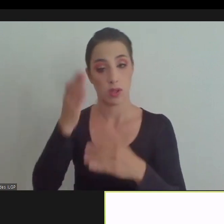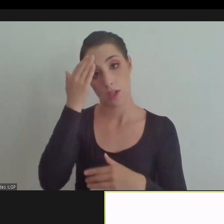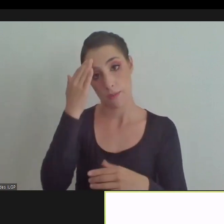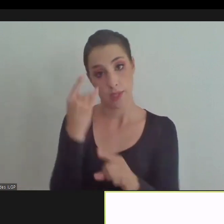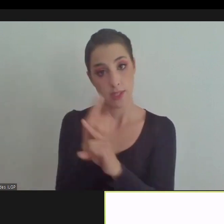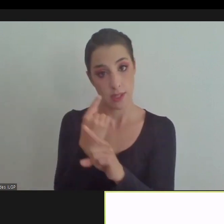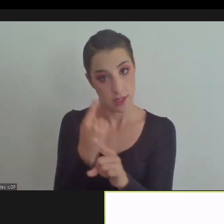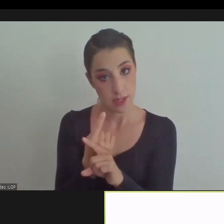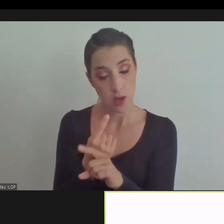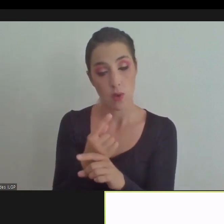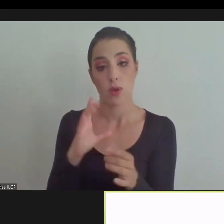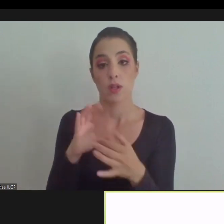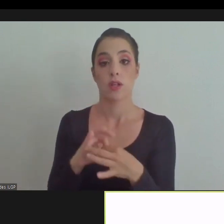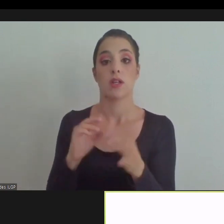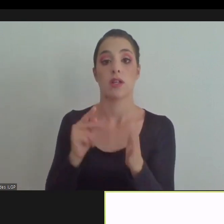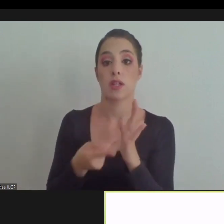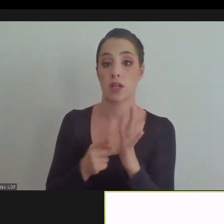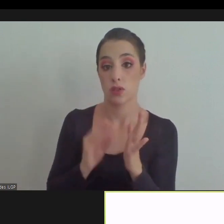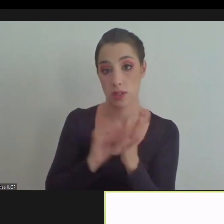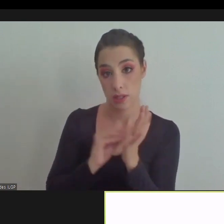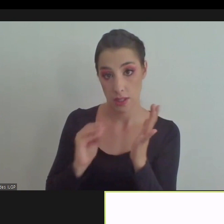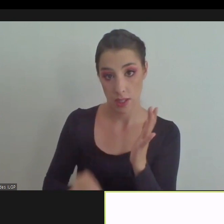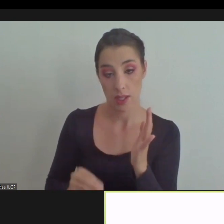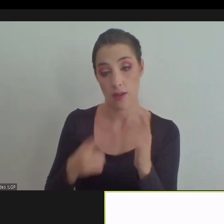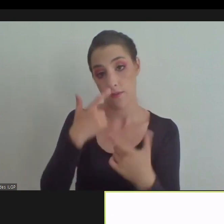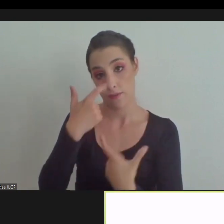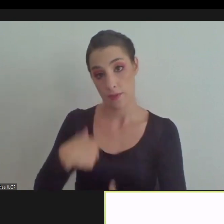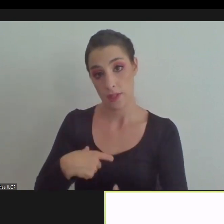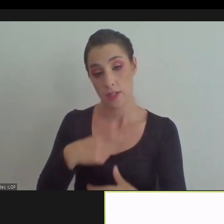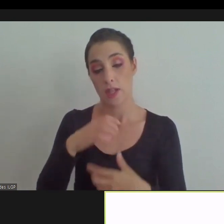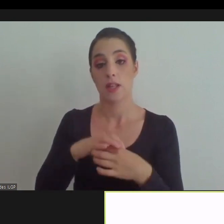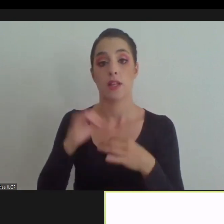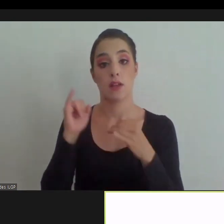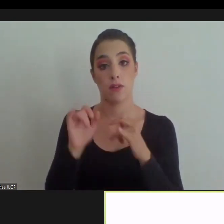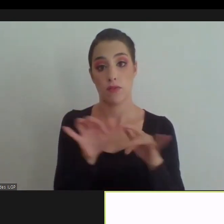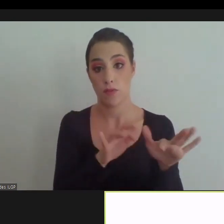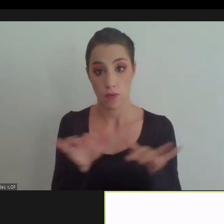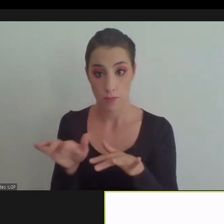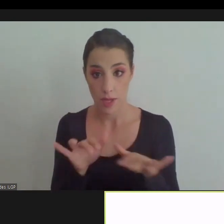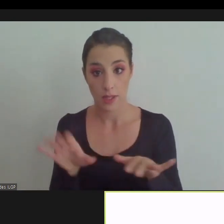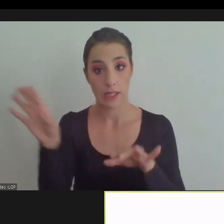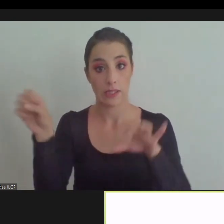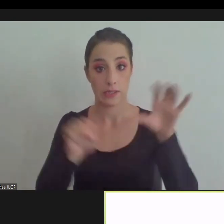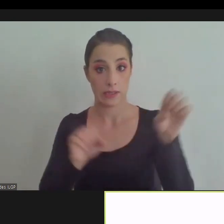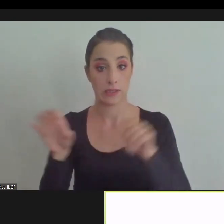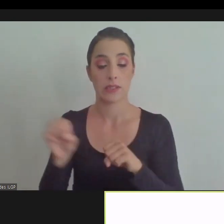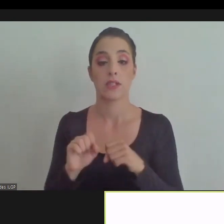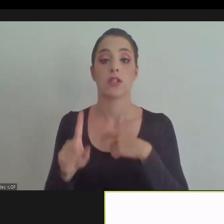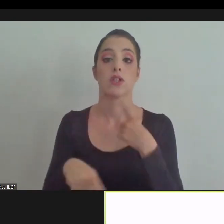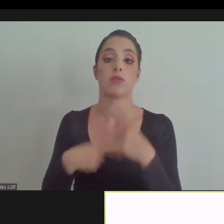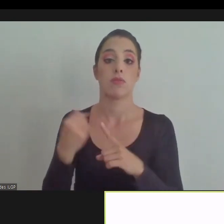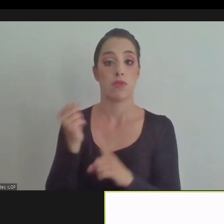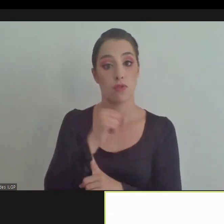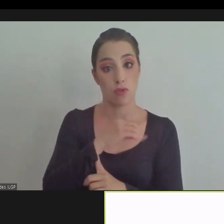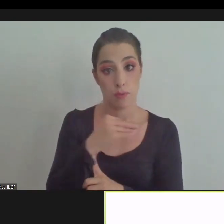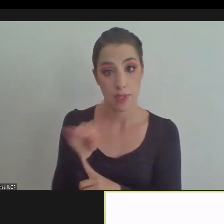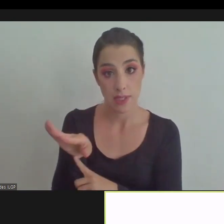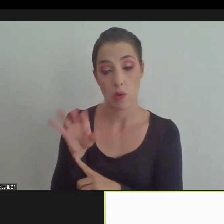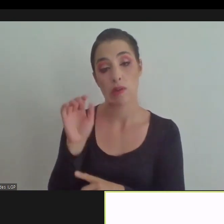técnicos da Secretaria Física em matérias de informática. Então, a partir destas formações, eles